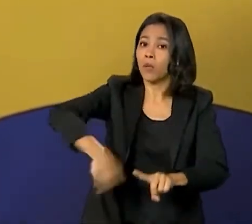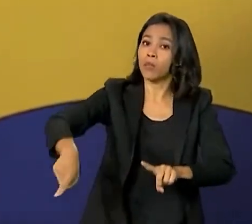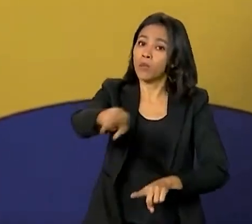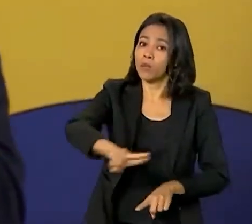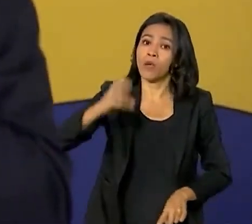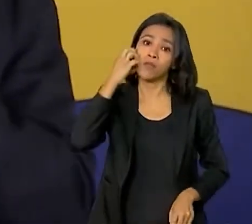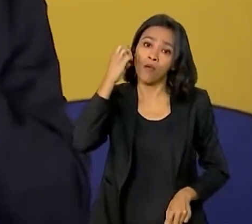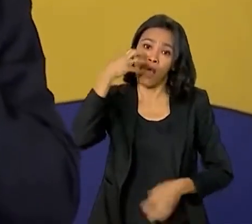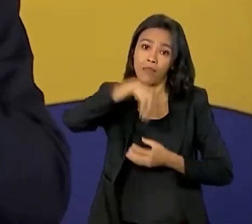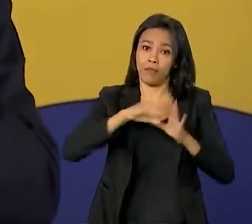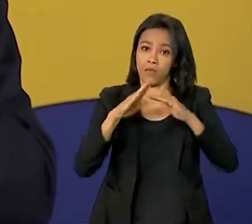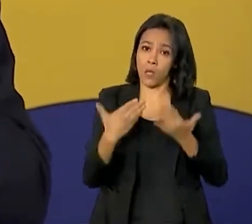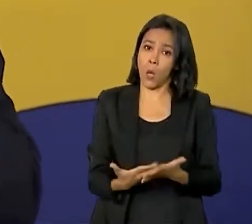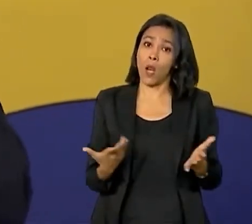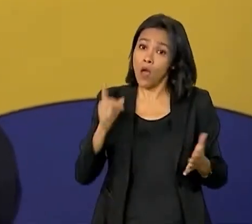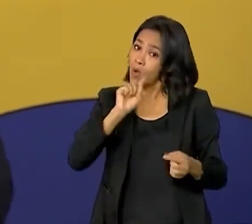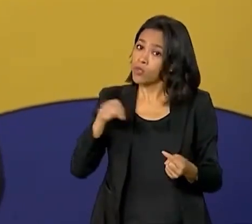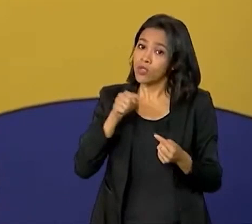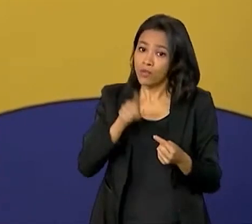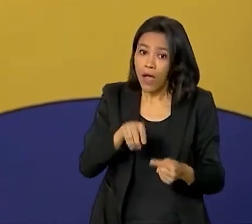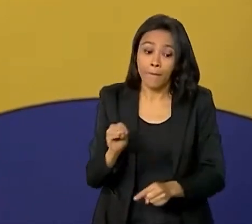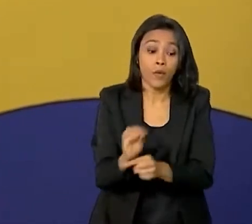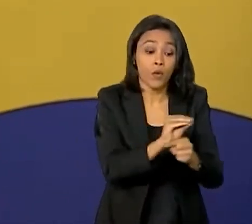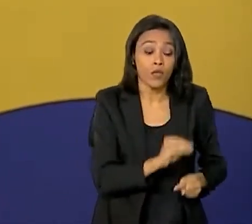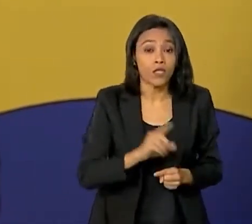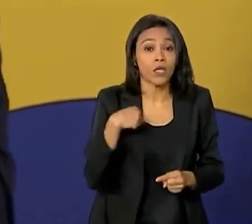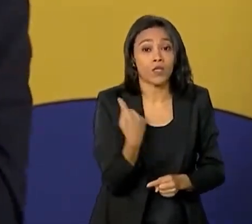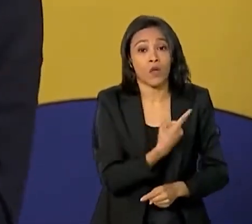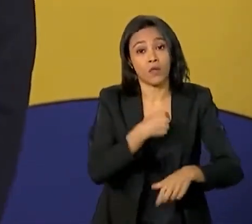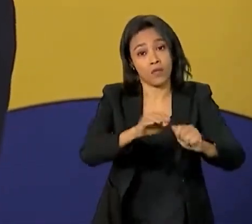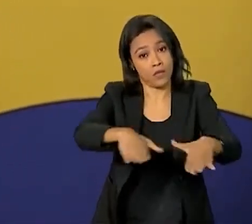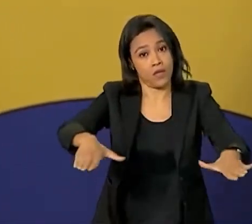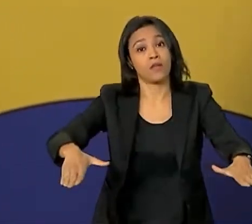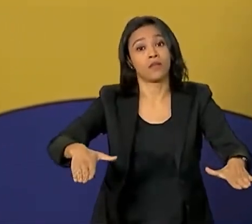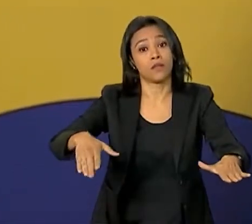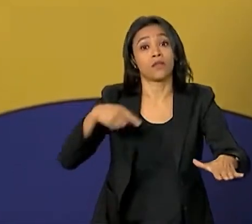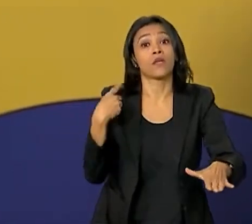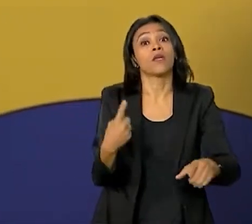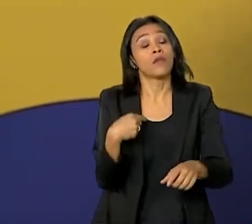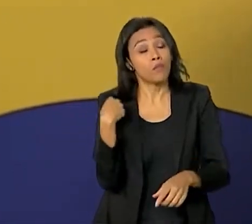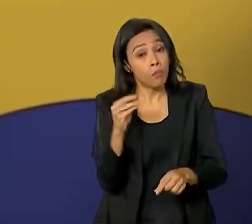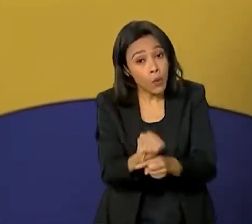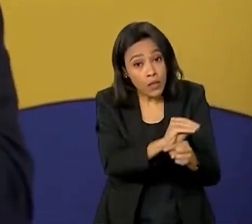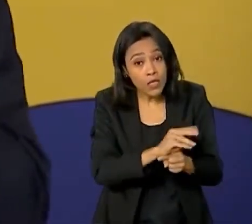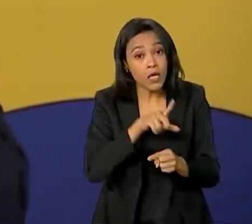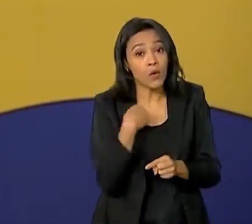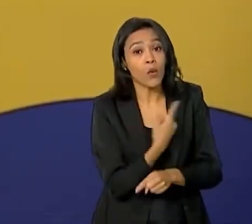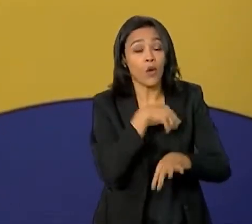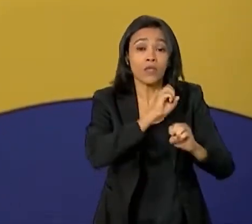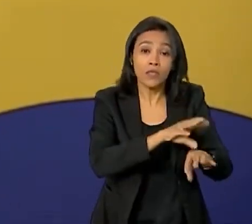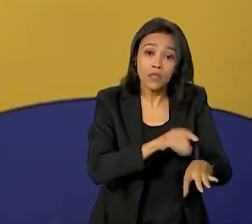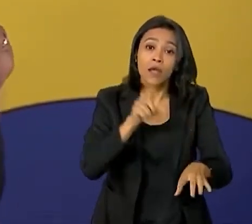escola, porque é um sistema de proteção das nossas crianças, é um sistema de proteção da nossa educação, é um sistema